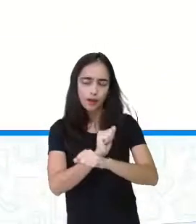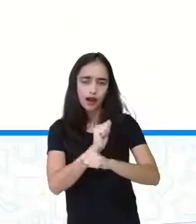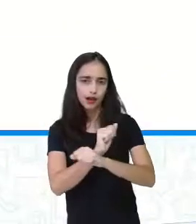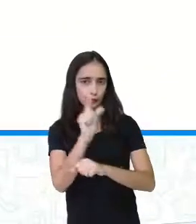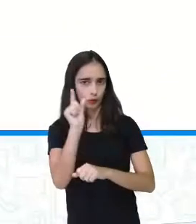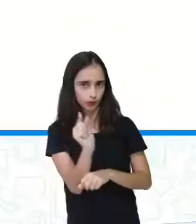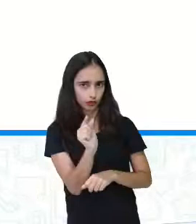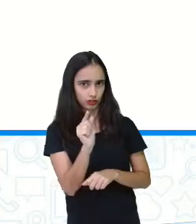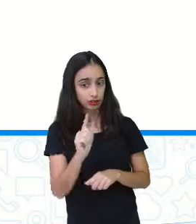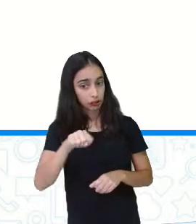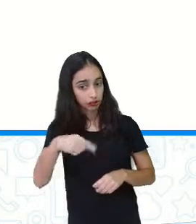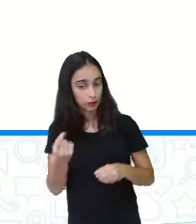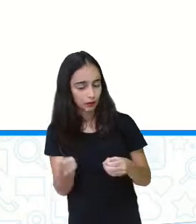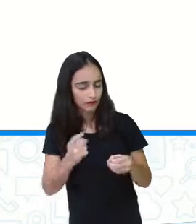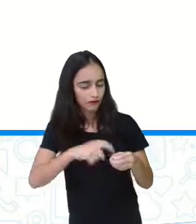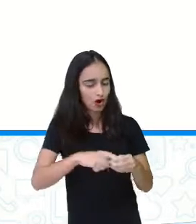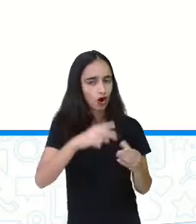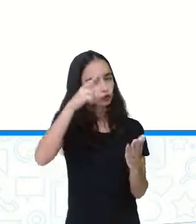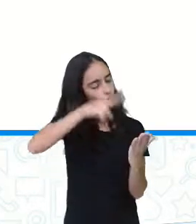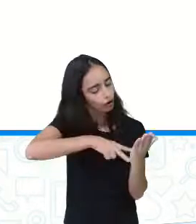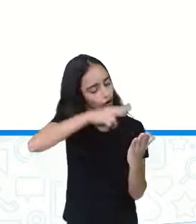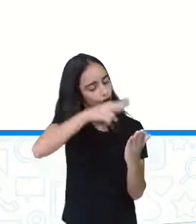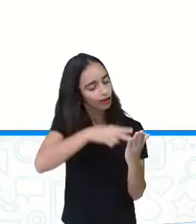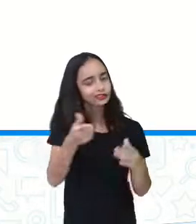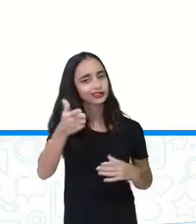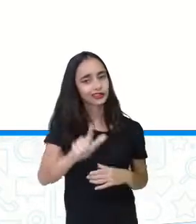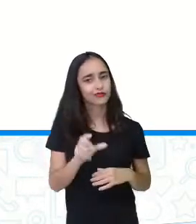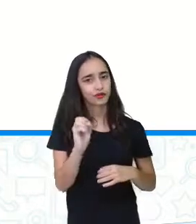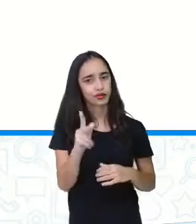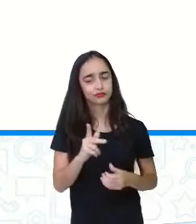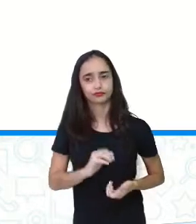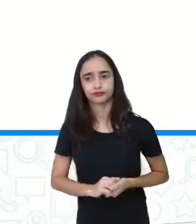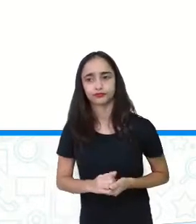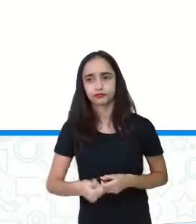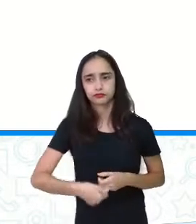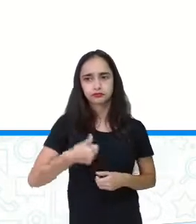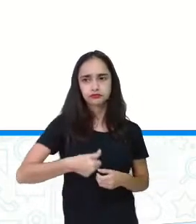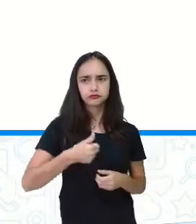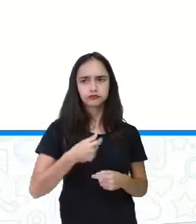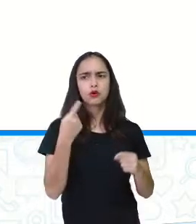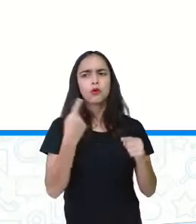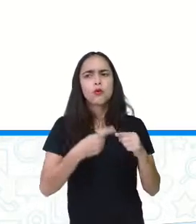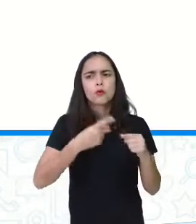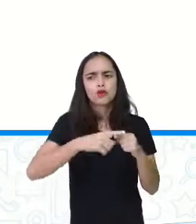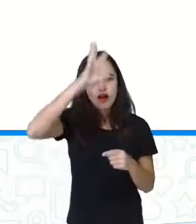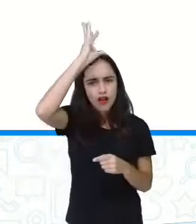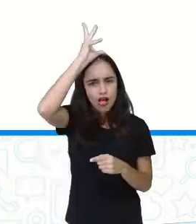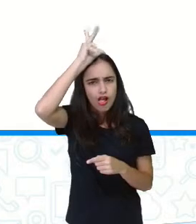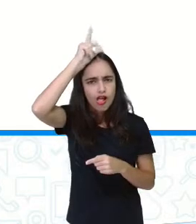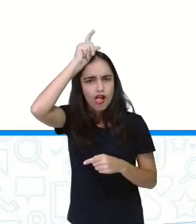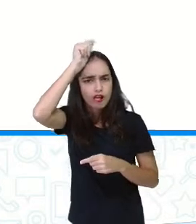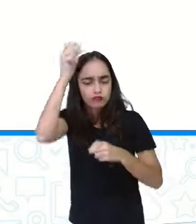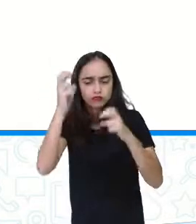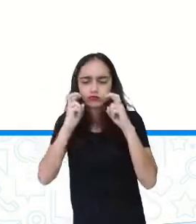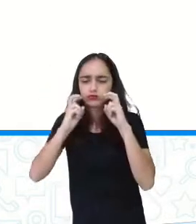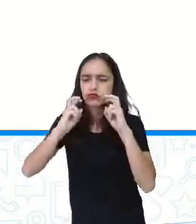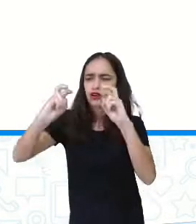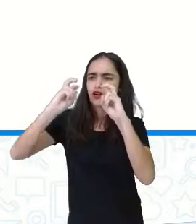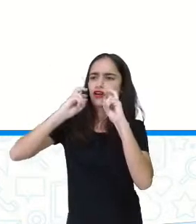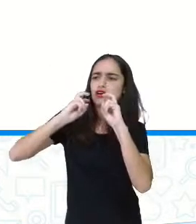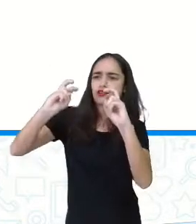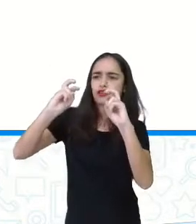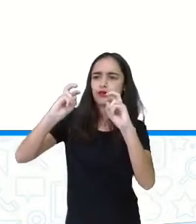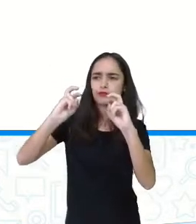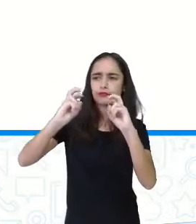galo canta é a pergunta aí com as primeiras luzes do dia o galinheiro se ilumina e o galo abre os olhos